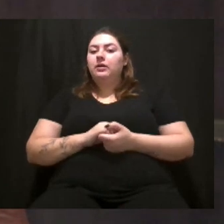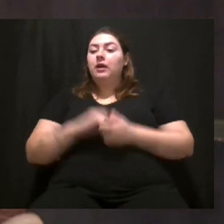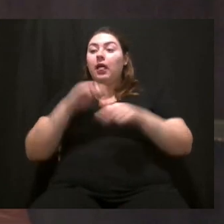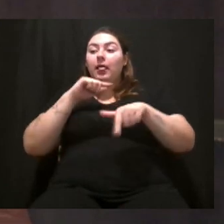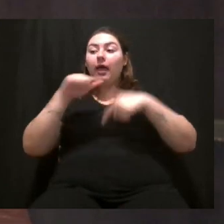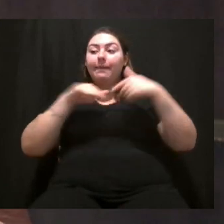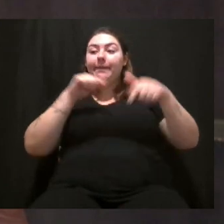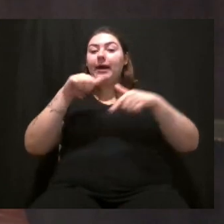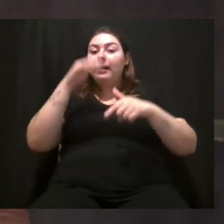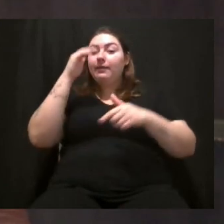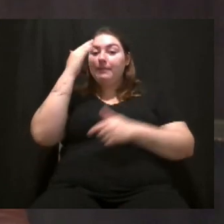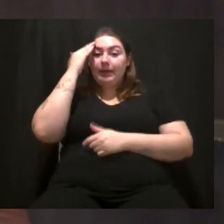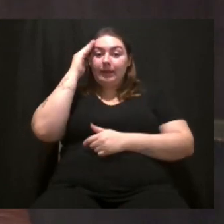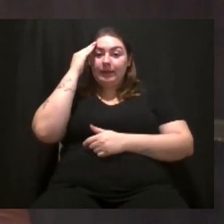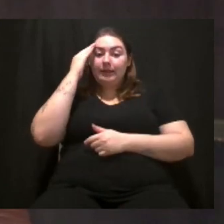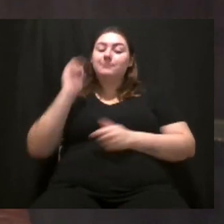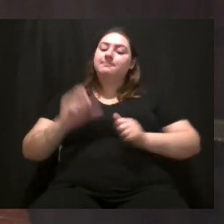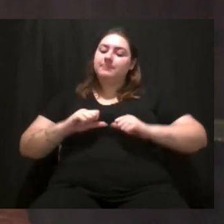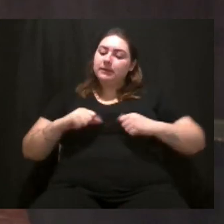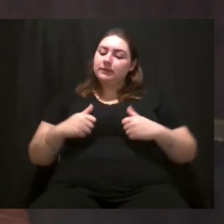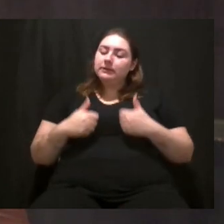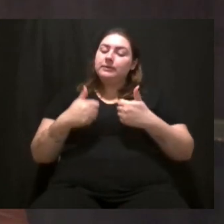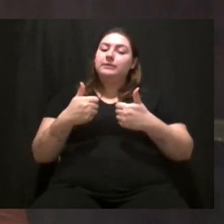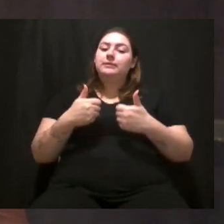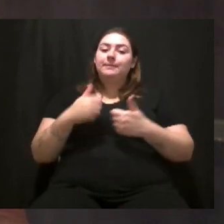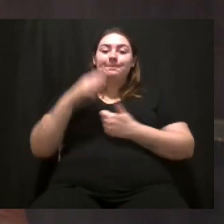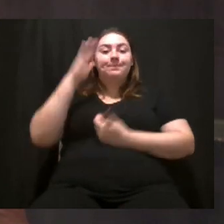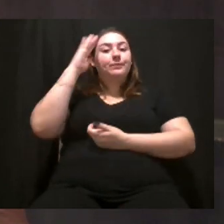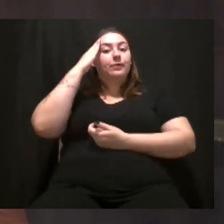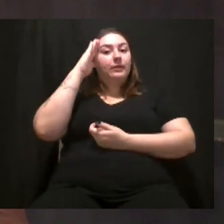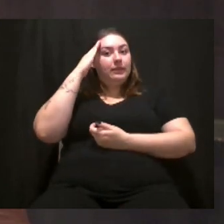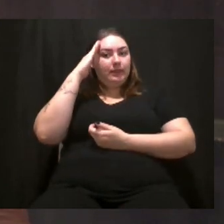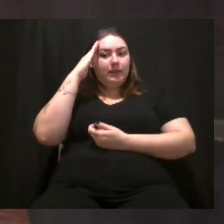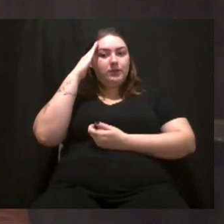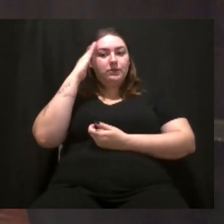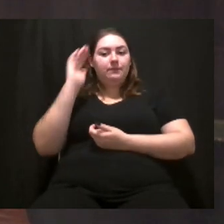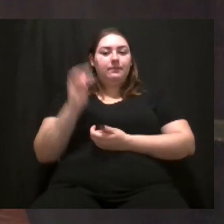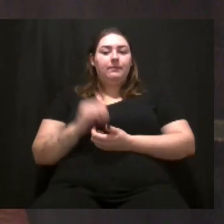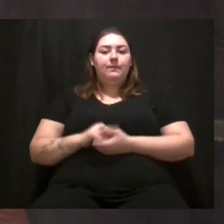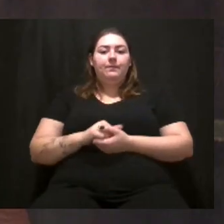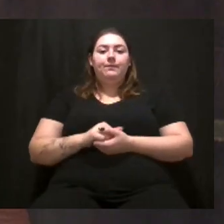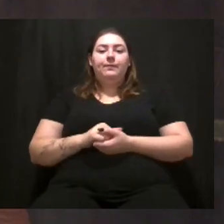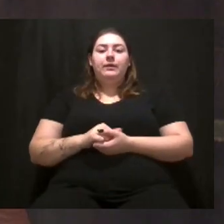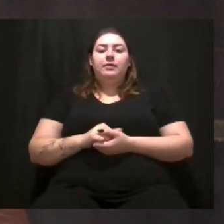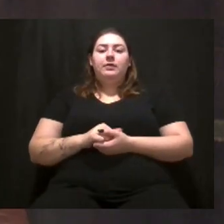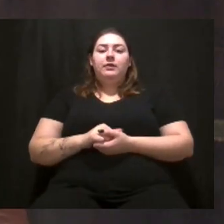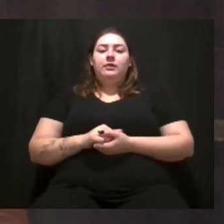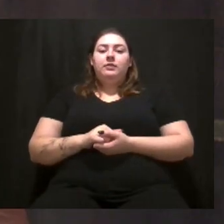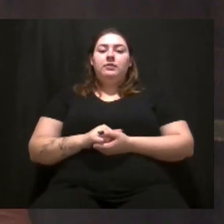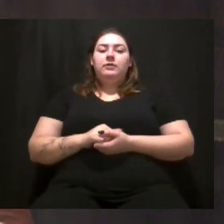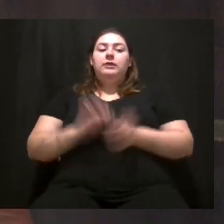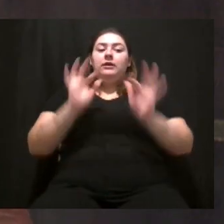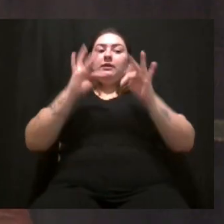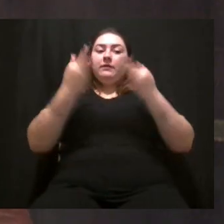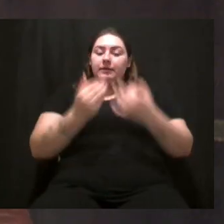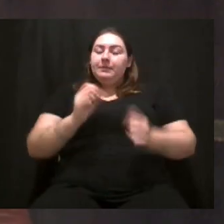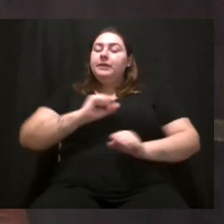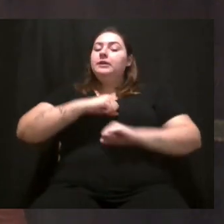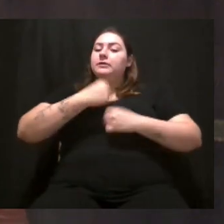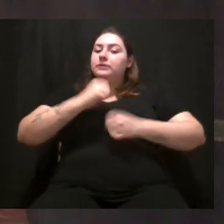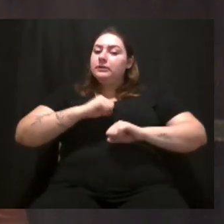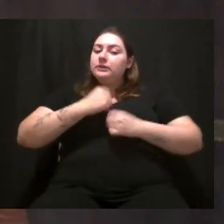uma autoestima, um entendimento, né, sobre esse sacrifício da família. Muitas vezes a criança não vai